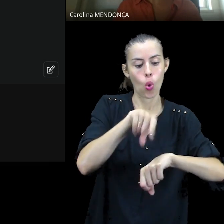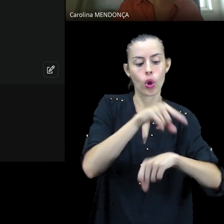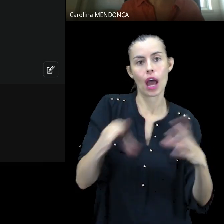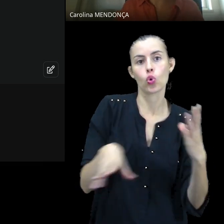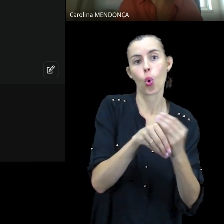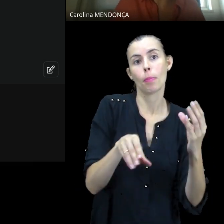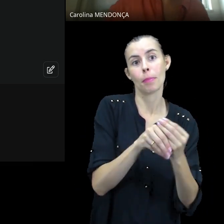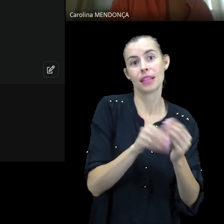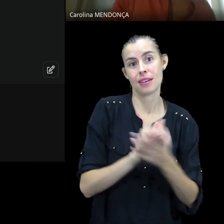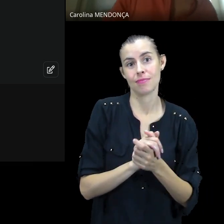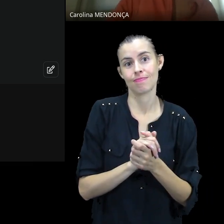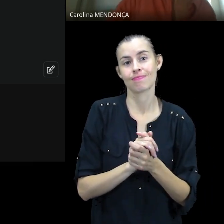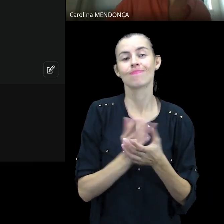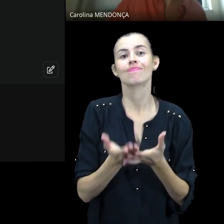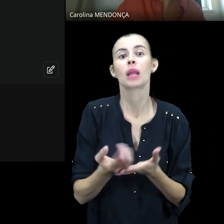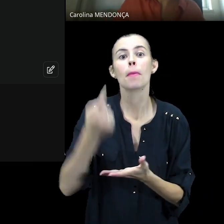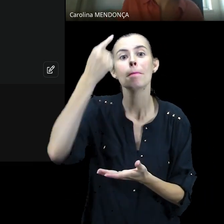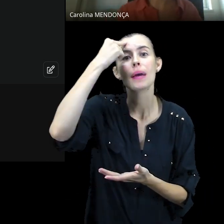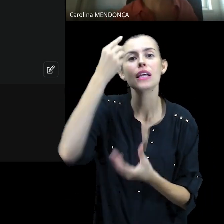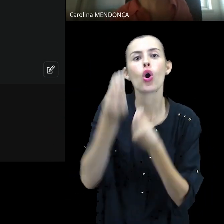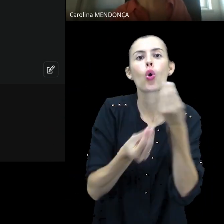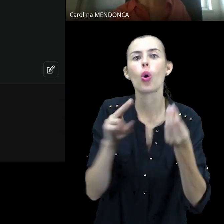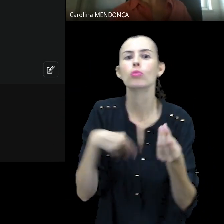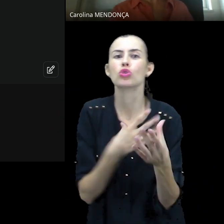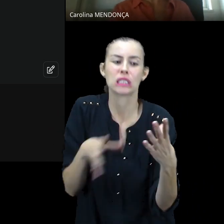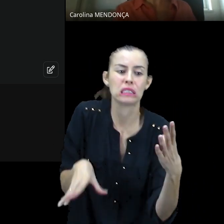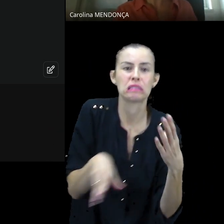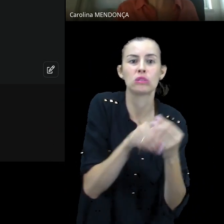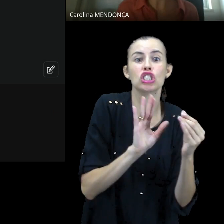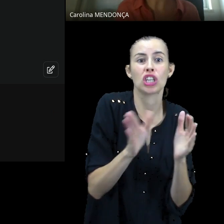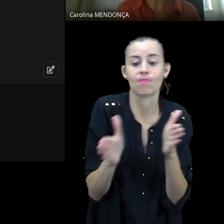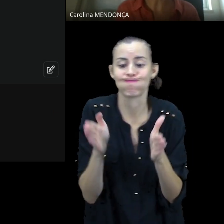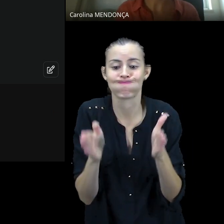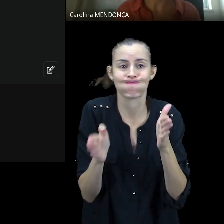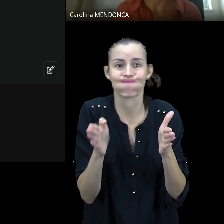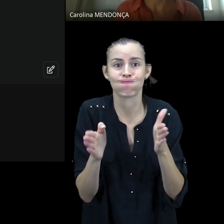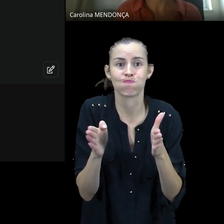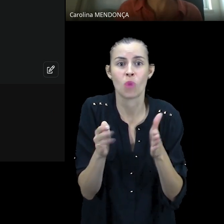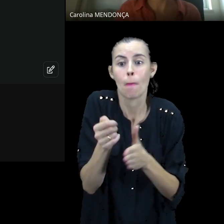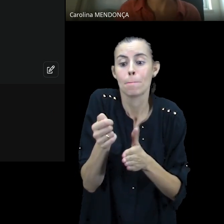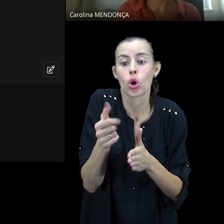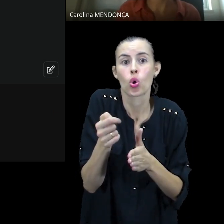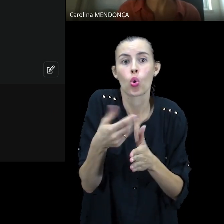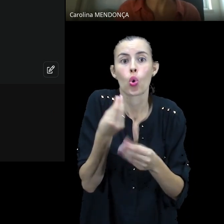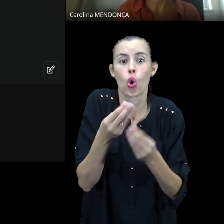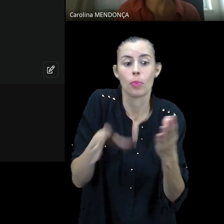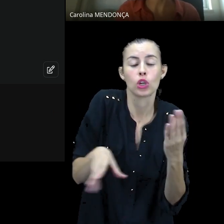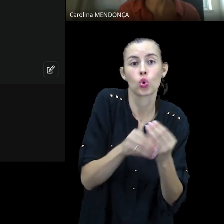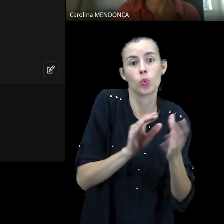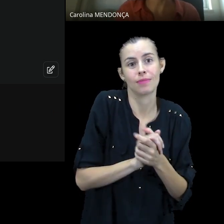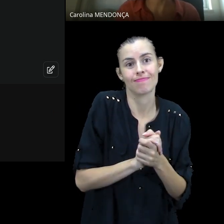e por esse motivo a gente criou as atividades extensionistas de livre escolha, para não esbarrar no que diz, né,